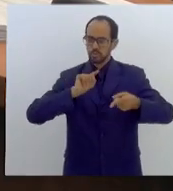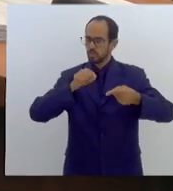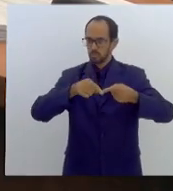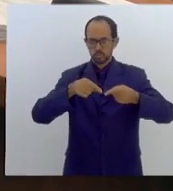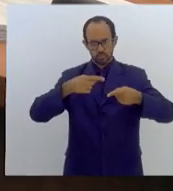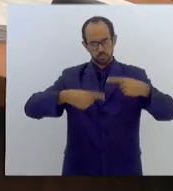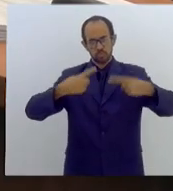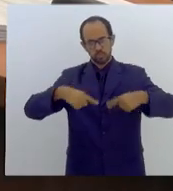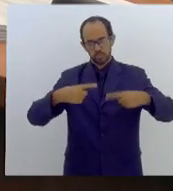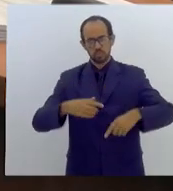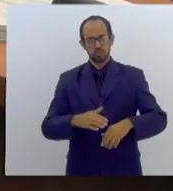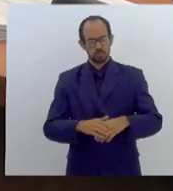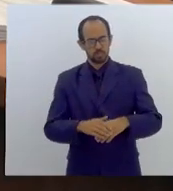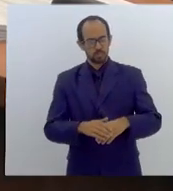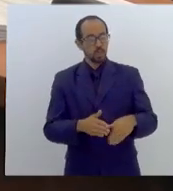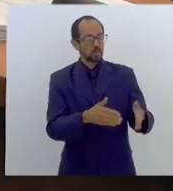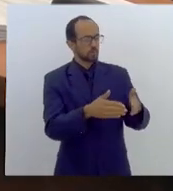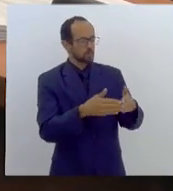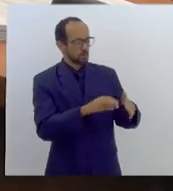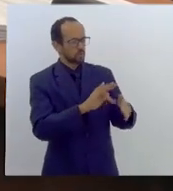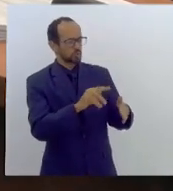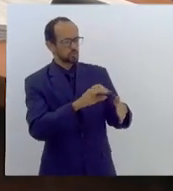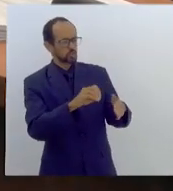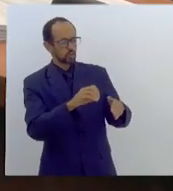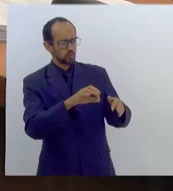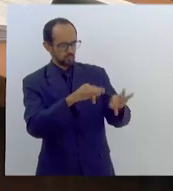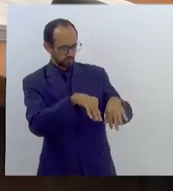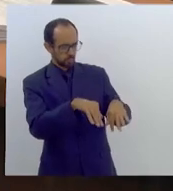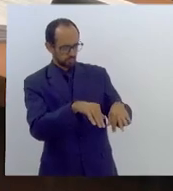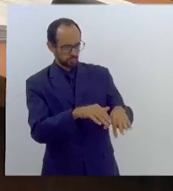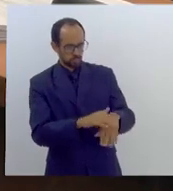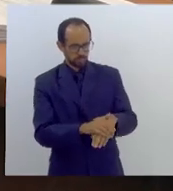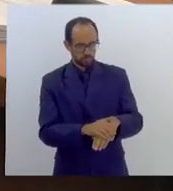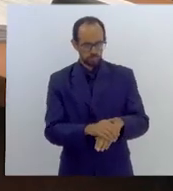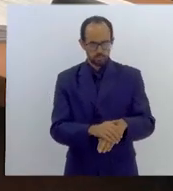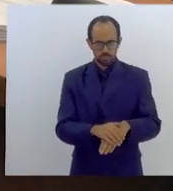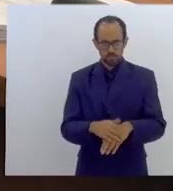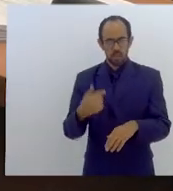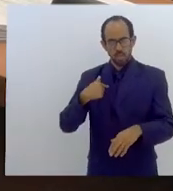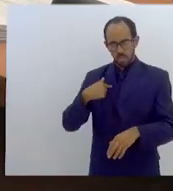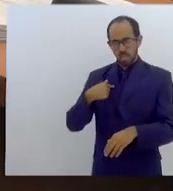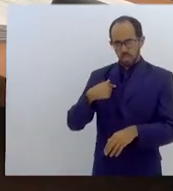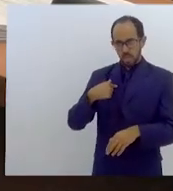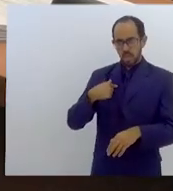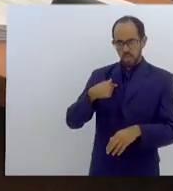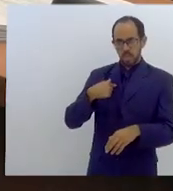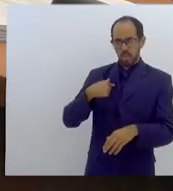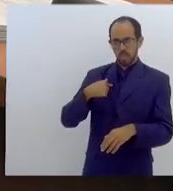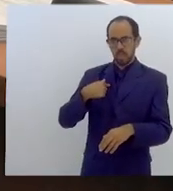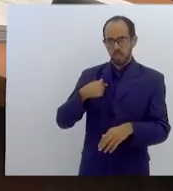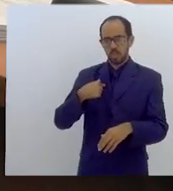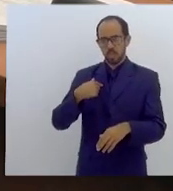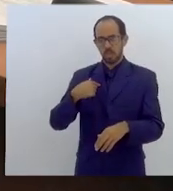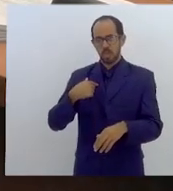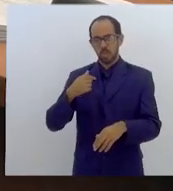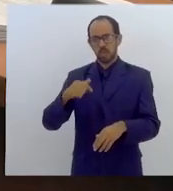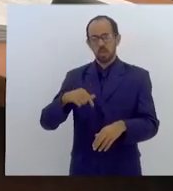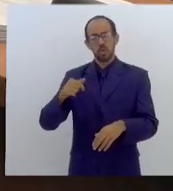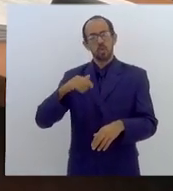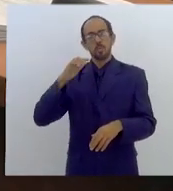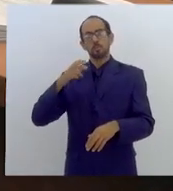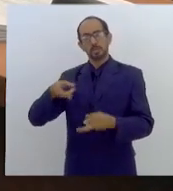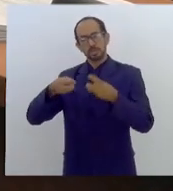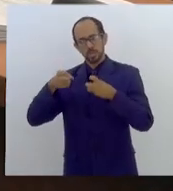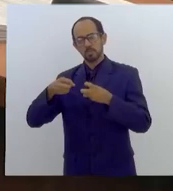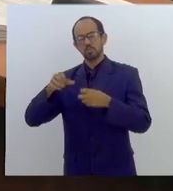Porque, pelo que eu fiquei convencido, os outros 91 municípios vão perder muito. Muito obrigado,